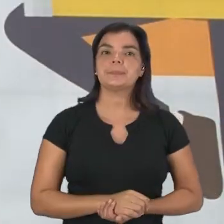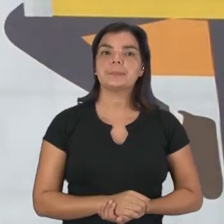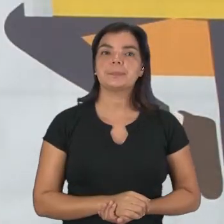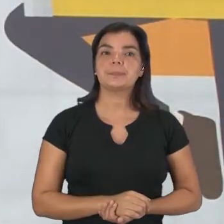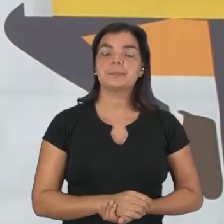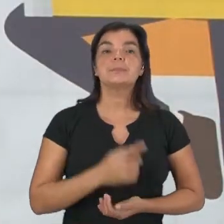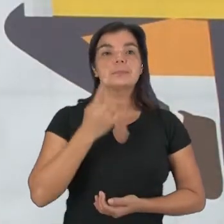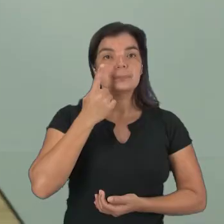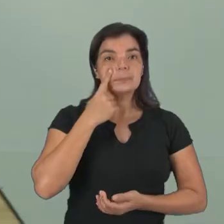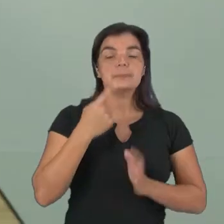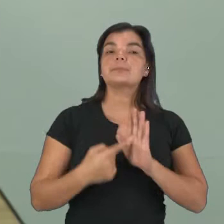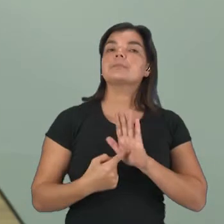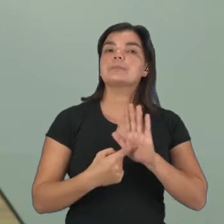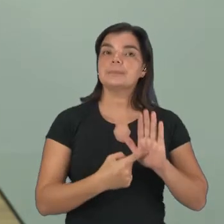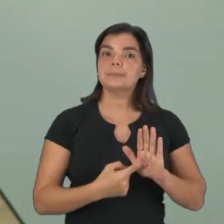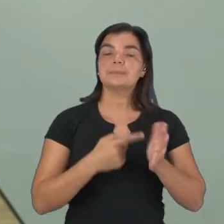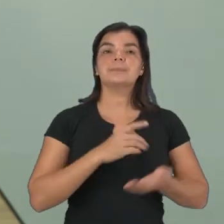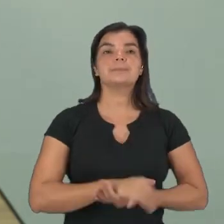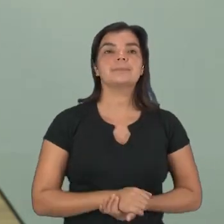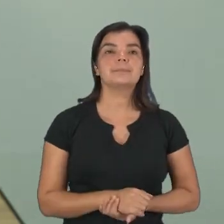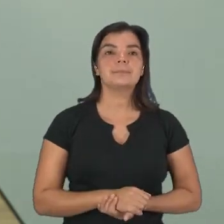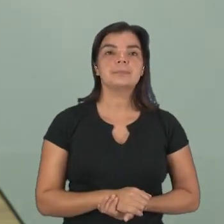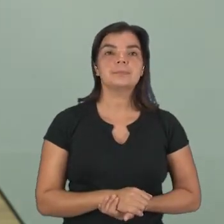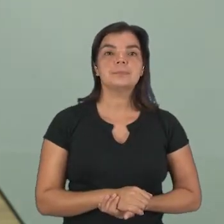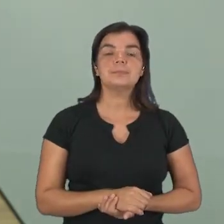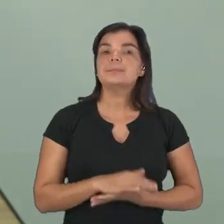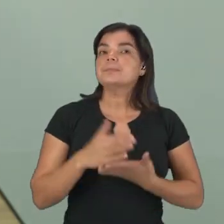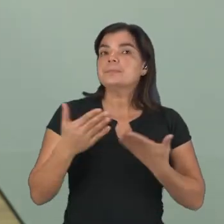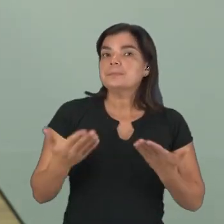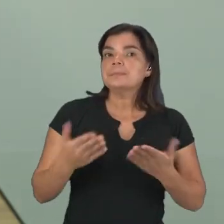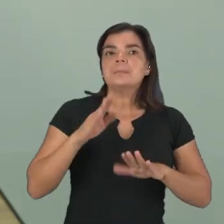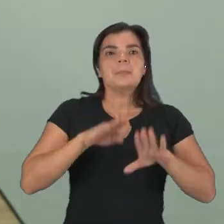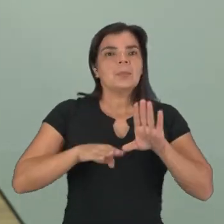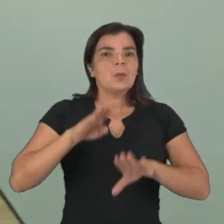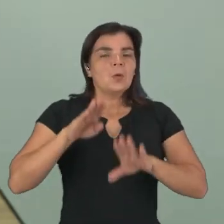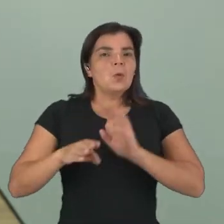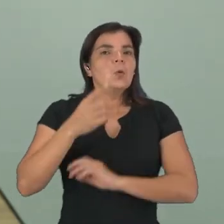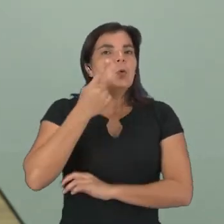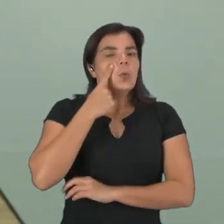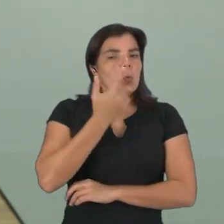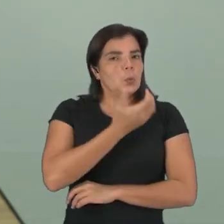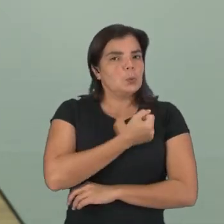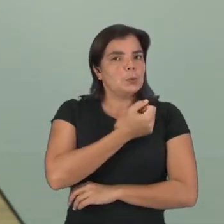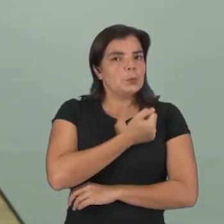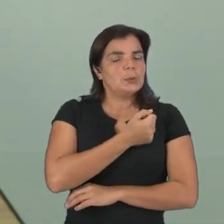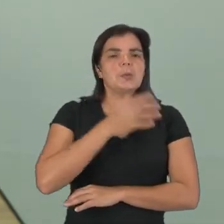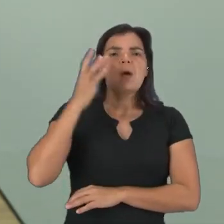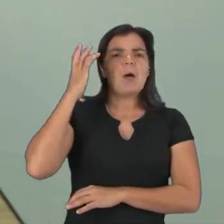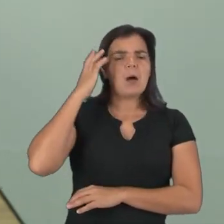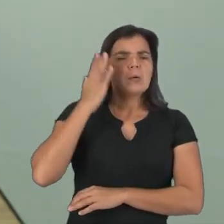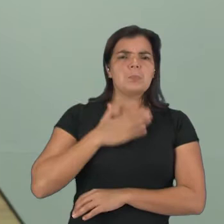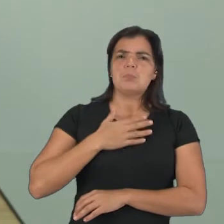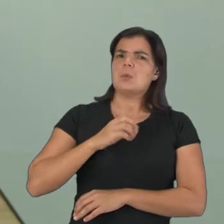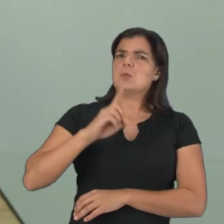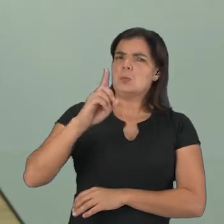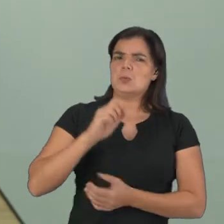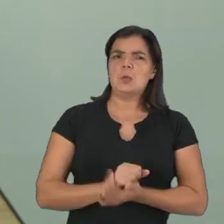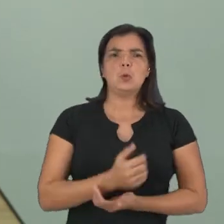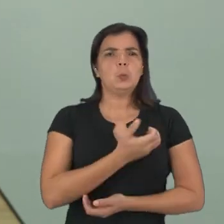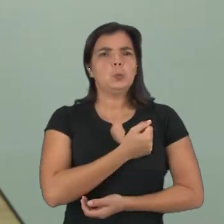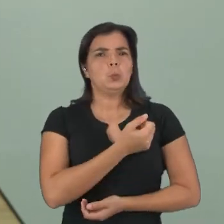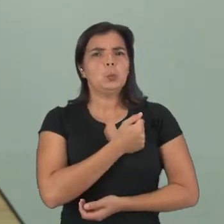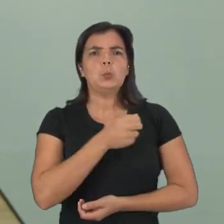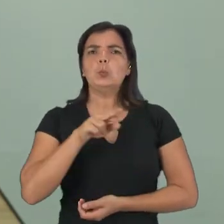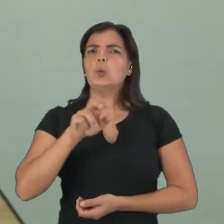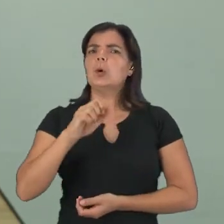como nós podemos identificar? Então, às vezes, quando nós olhamos para os números, a gente acha, meu Deus, números racionais, do